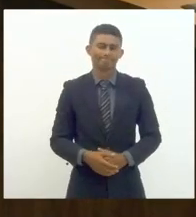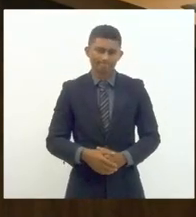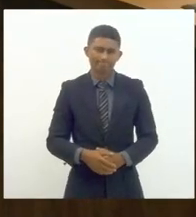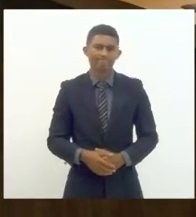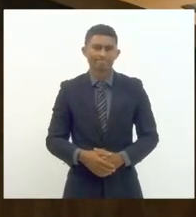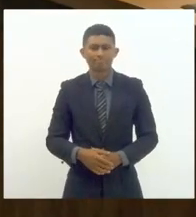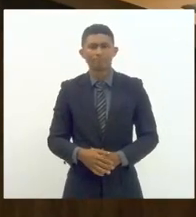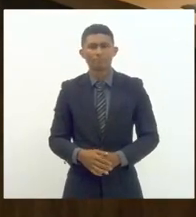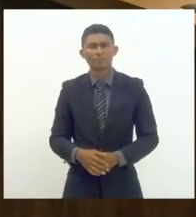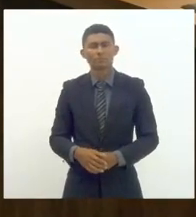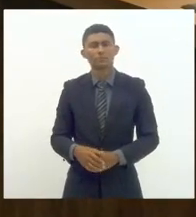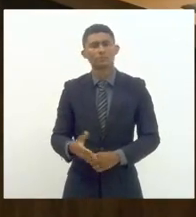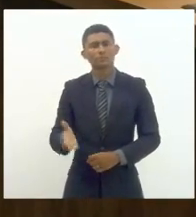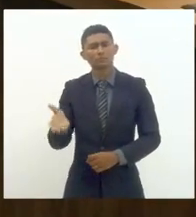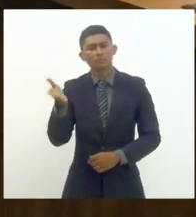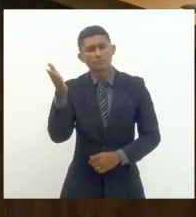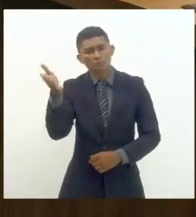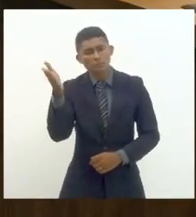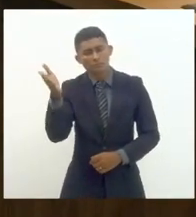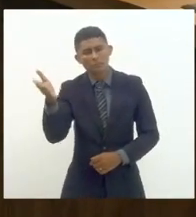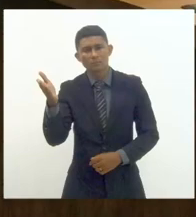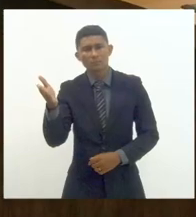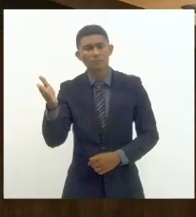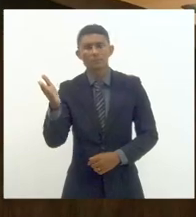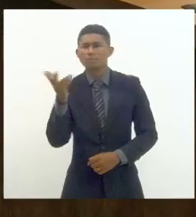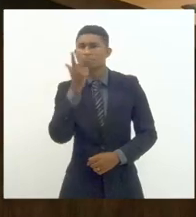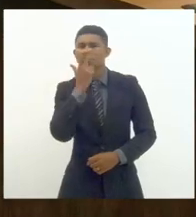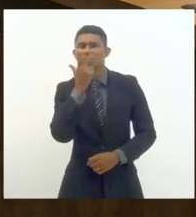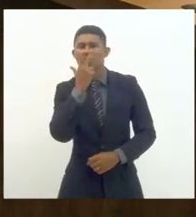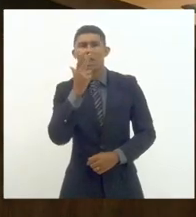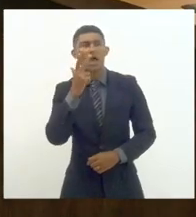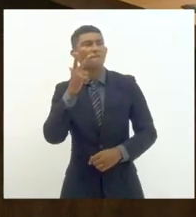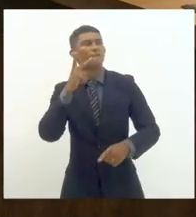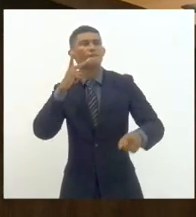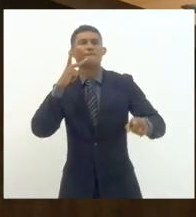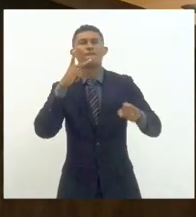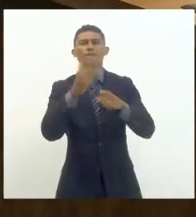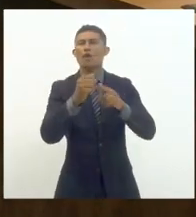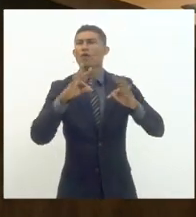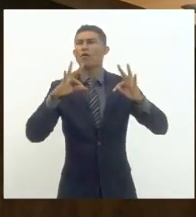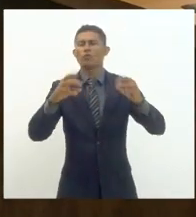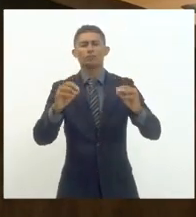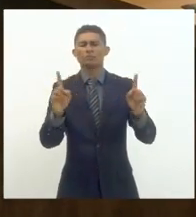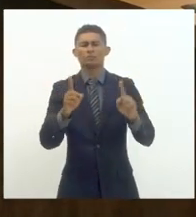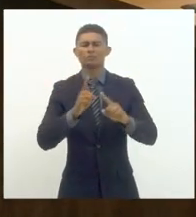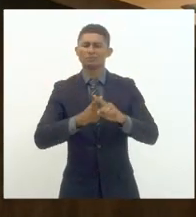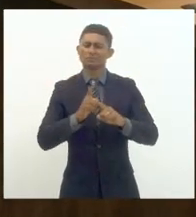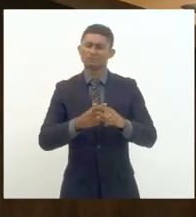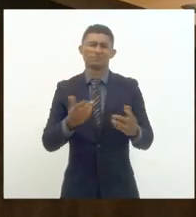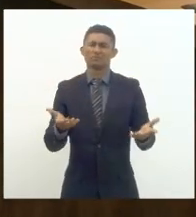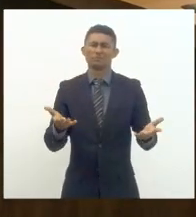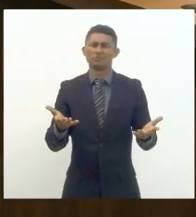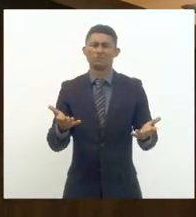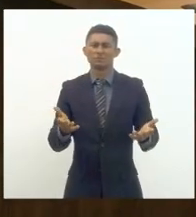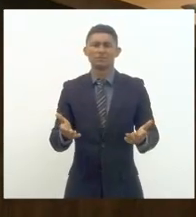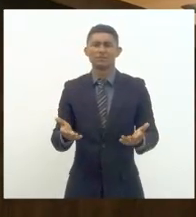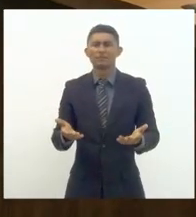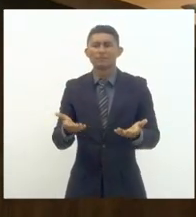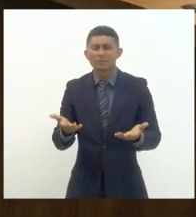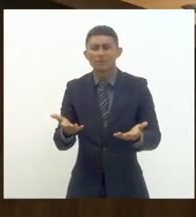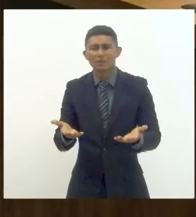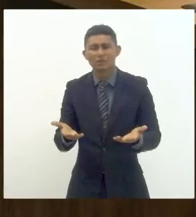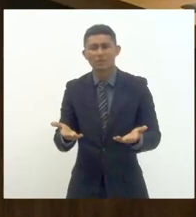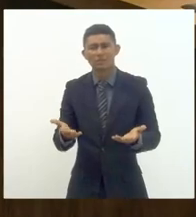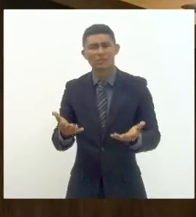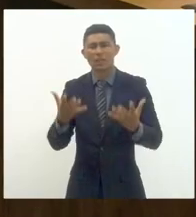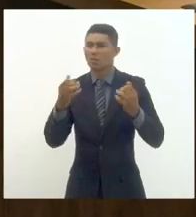e não fazer de hoje uma jornada vitoriosa por completo, que é inaceitável que não tenha havido, deputado